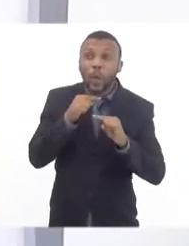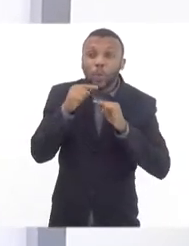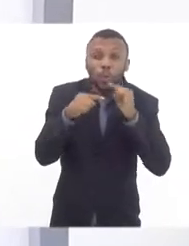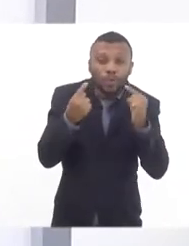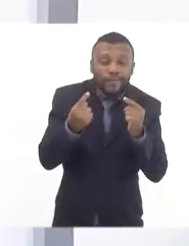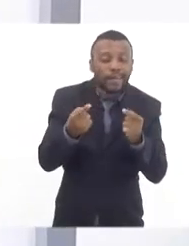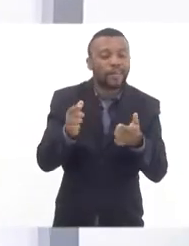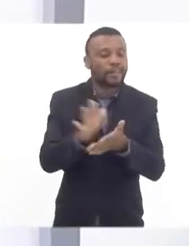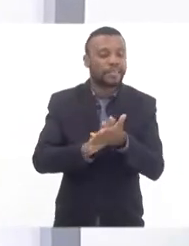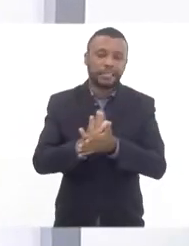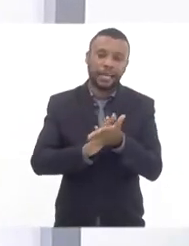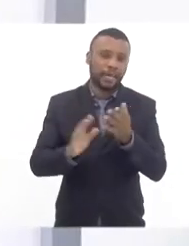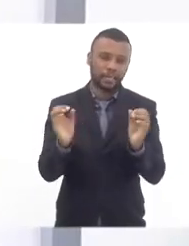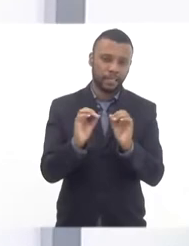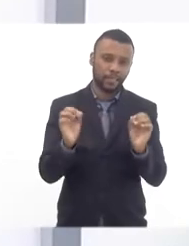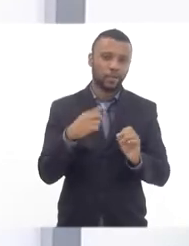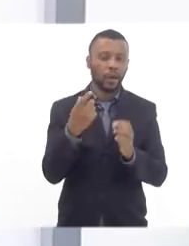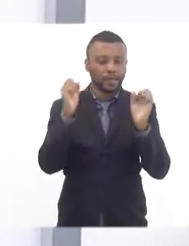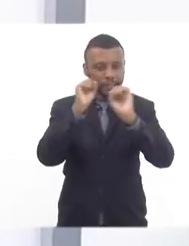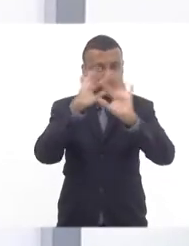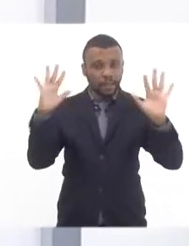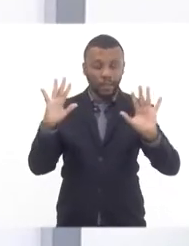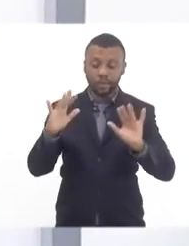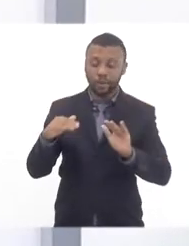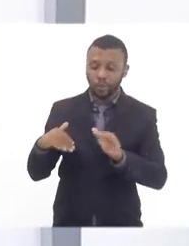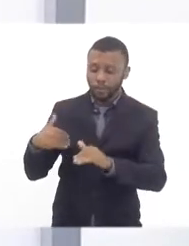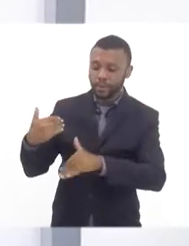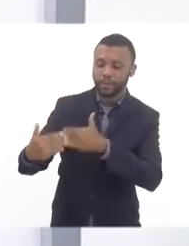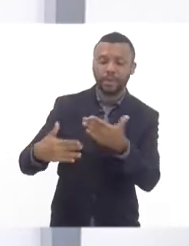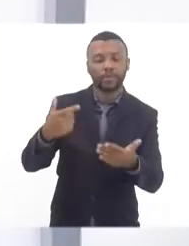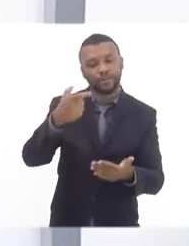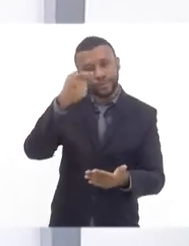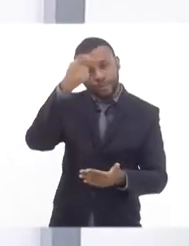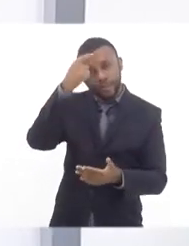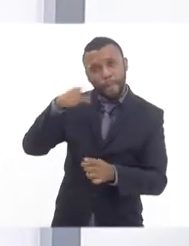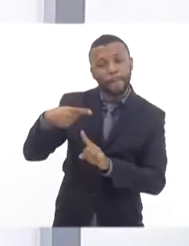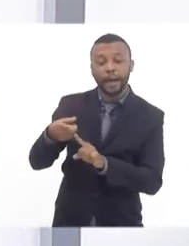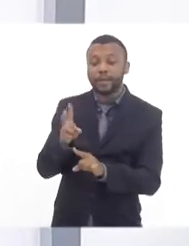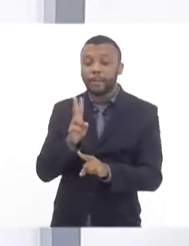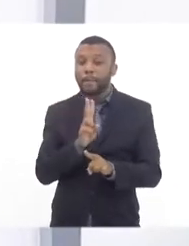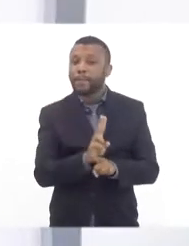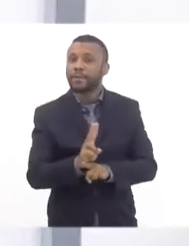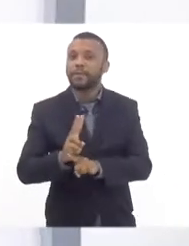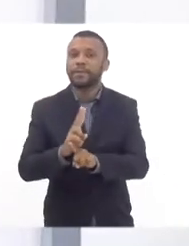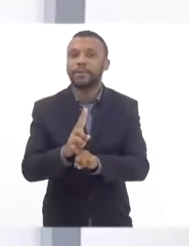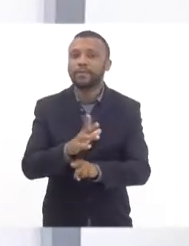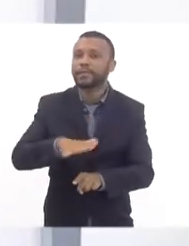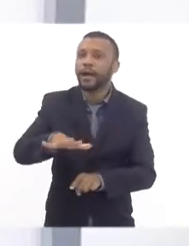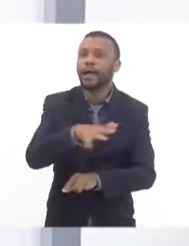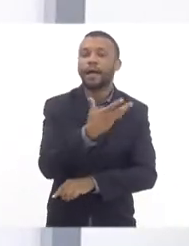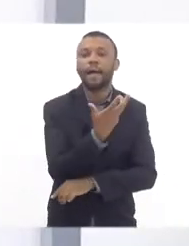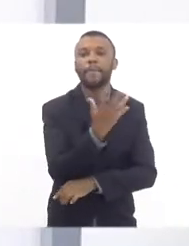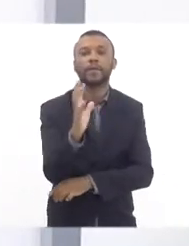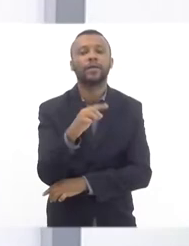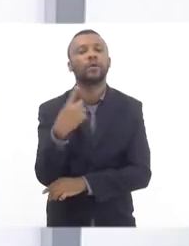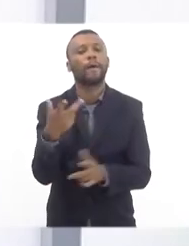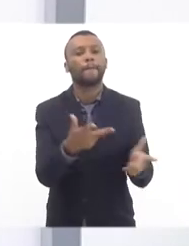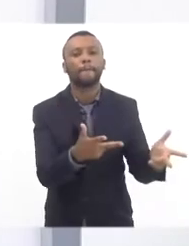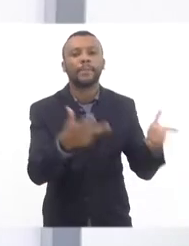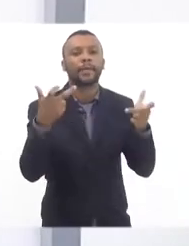né, do processo de conscientização, né, de preservação da área ambiental, a gente vê que